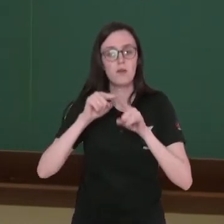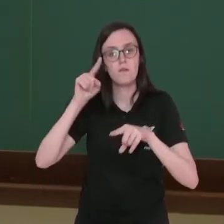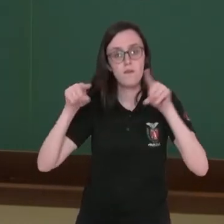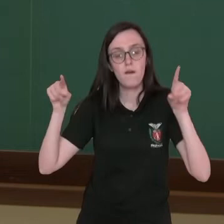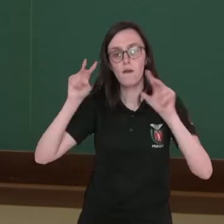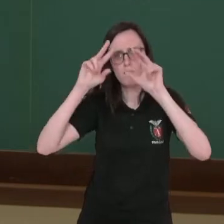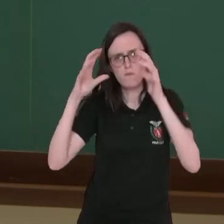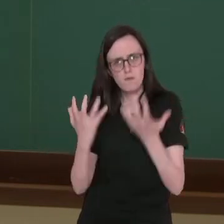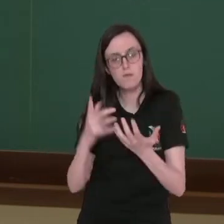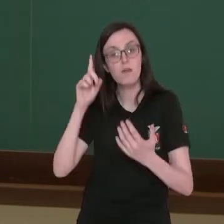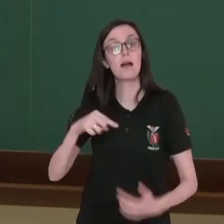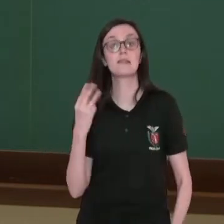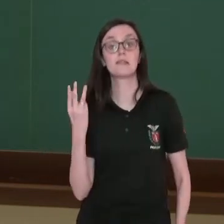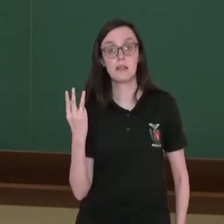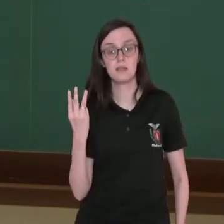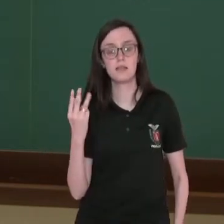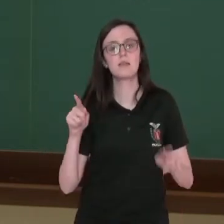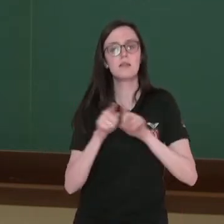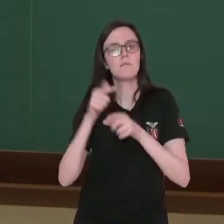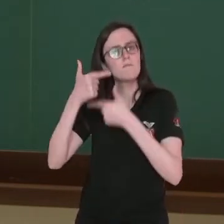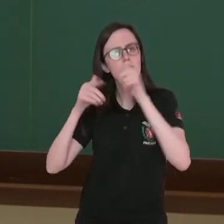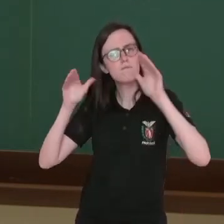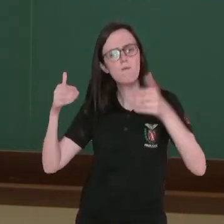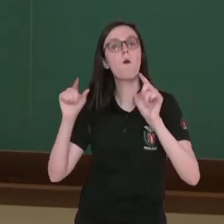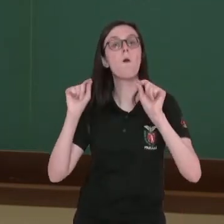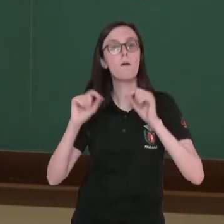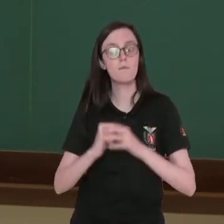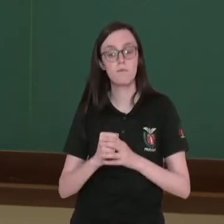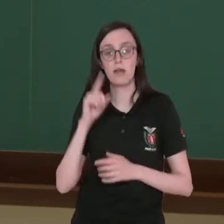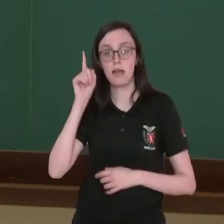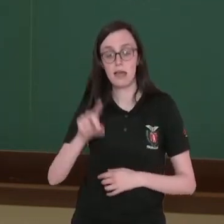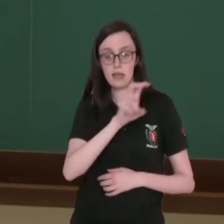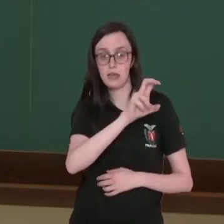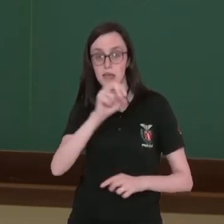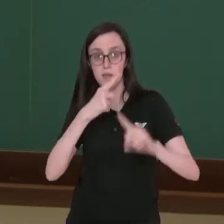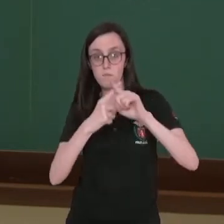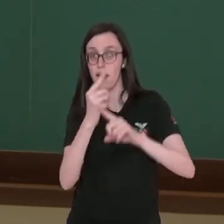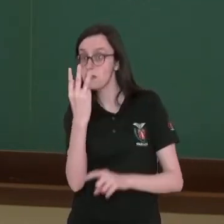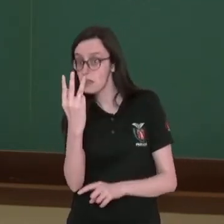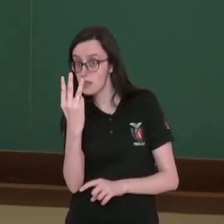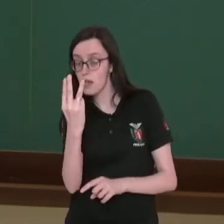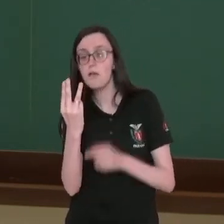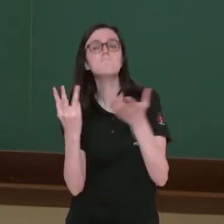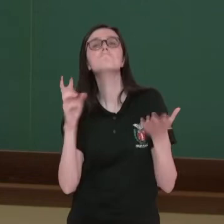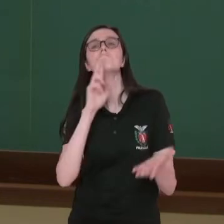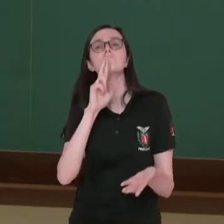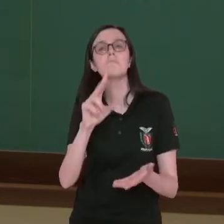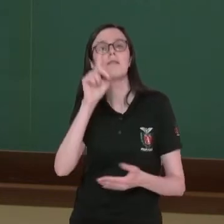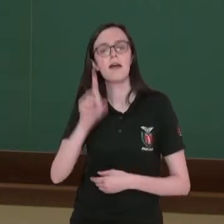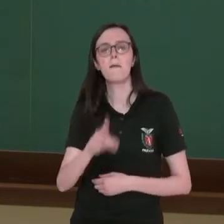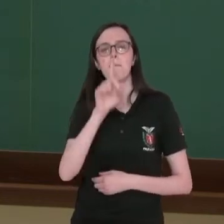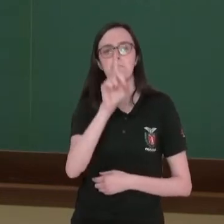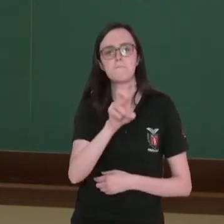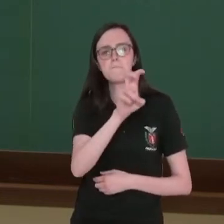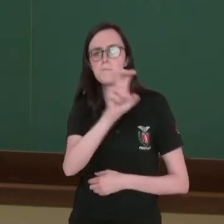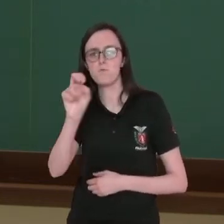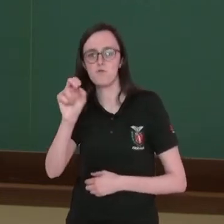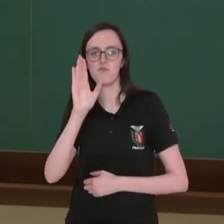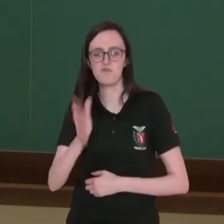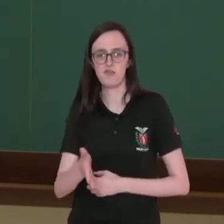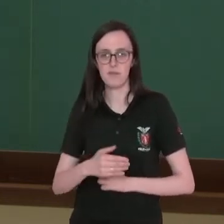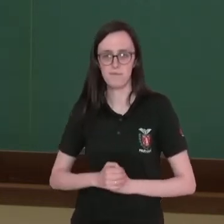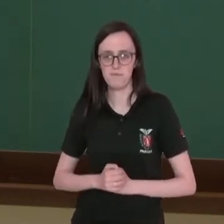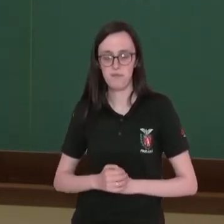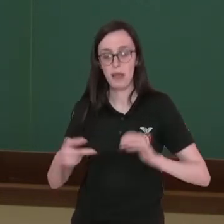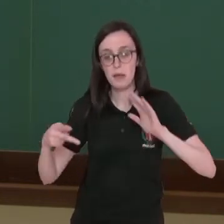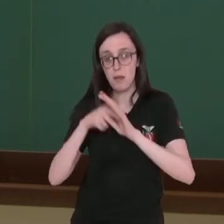do volume é 3 e o trabalho, então você faz 500 vezes 3 e dá 1.500. A unidade de